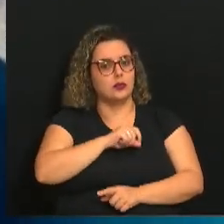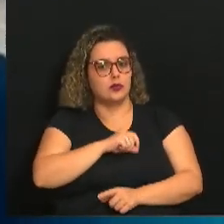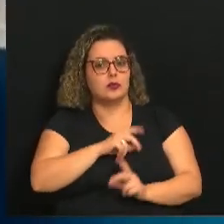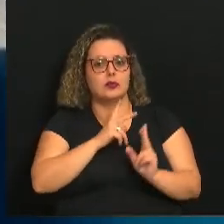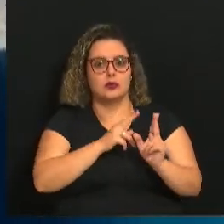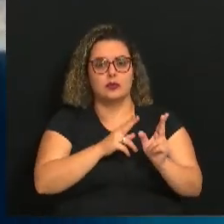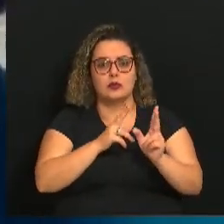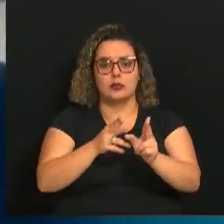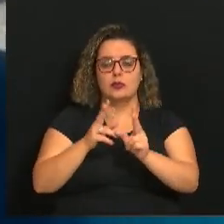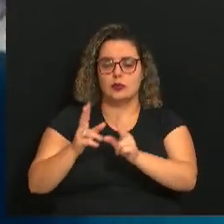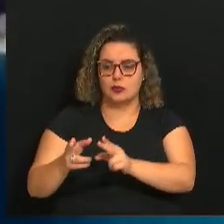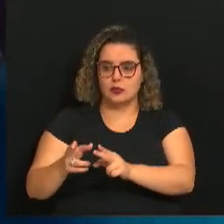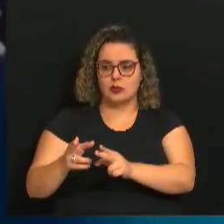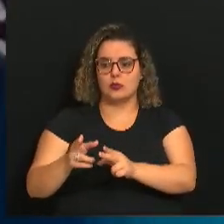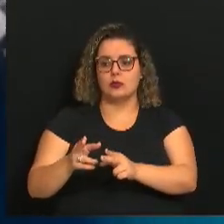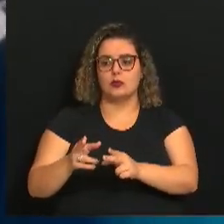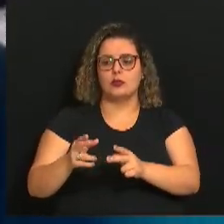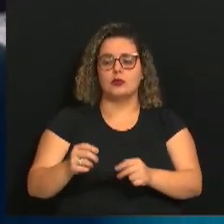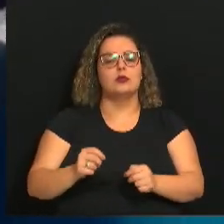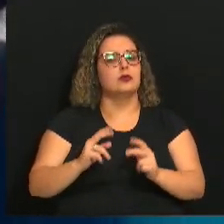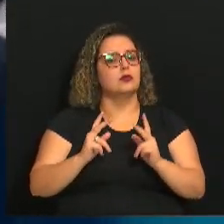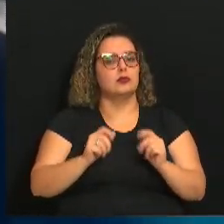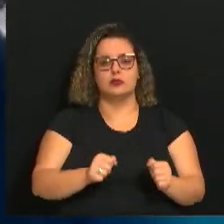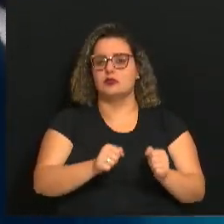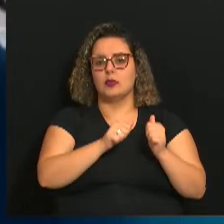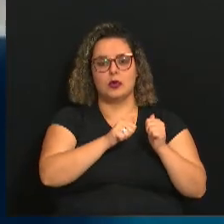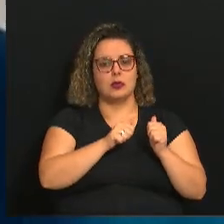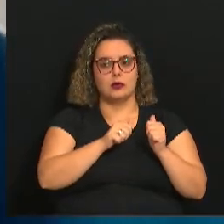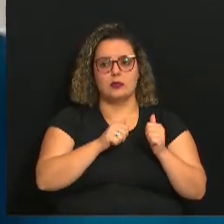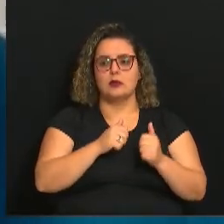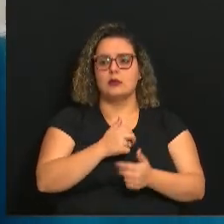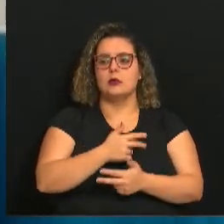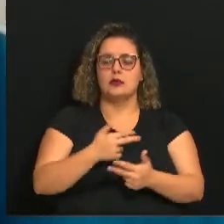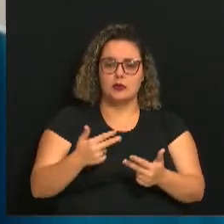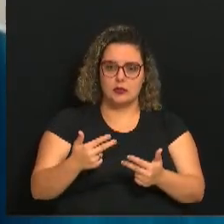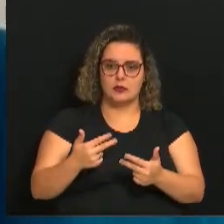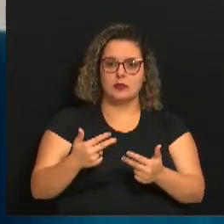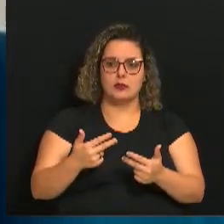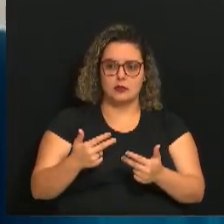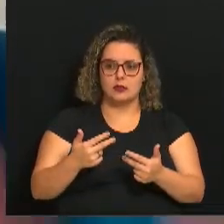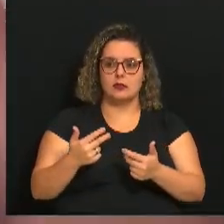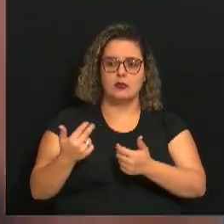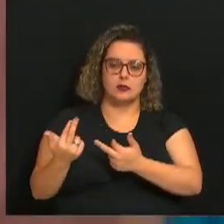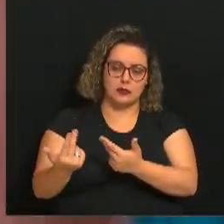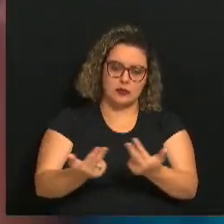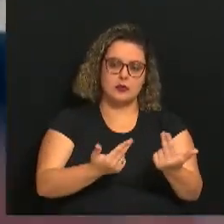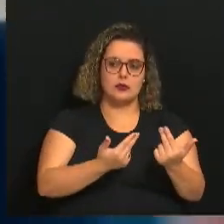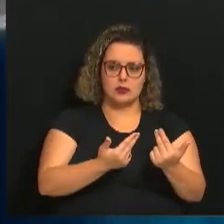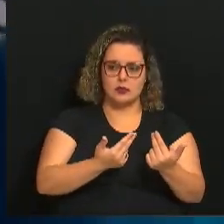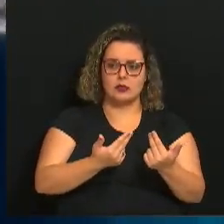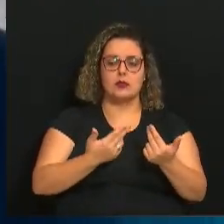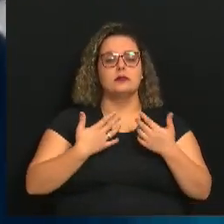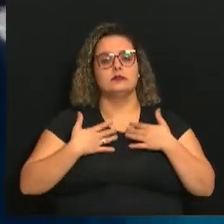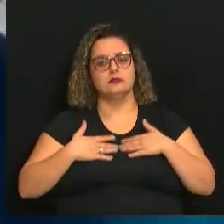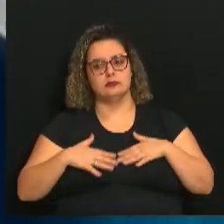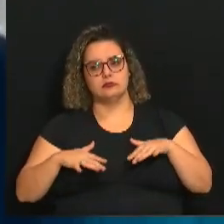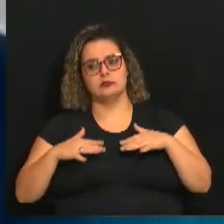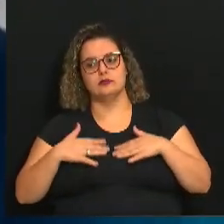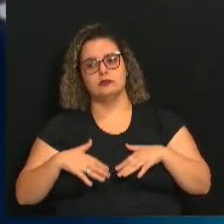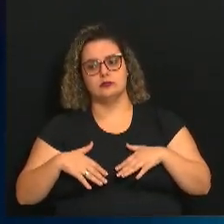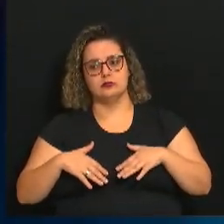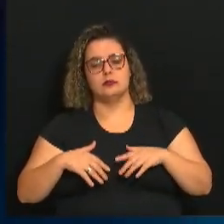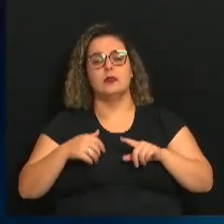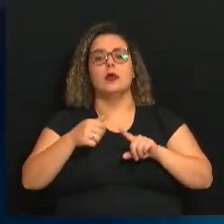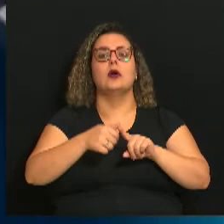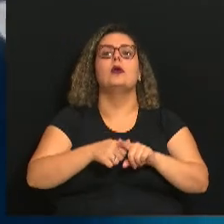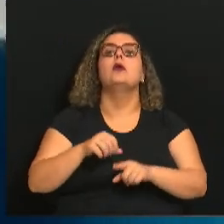remuneração e os mesmos benefícios. Bom, aquilo acalmou, né, temporariamente acalmou, e aí quando em outubro essa